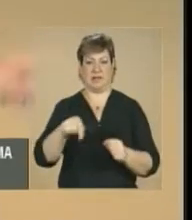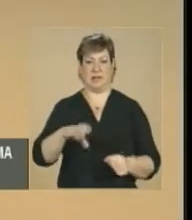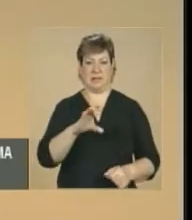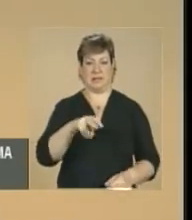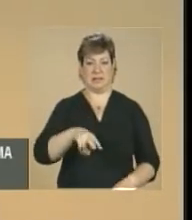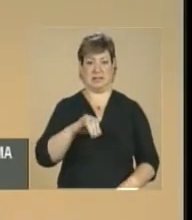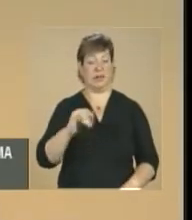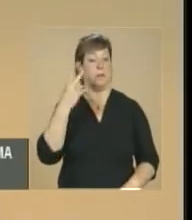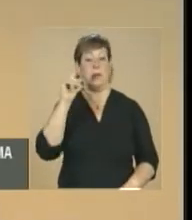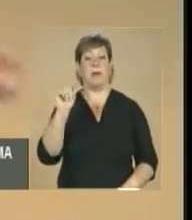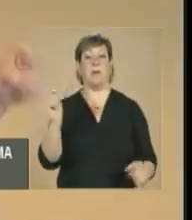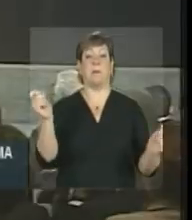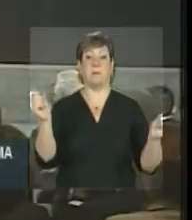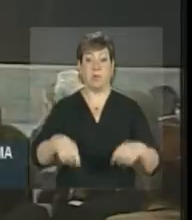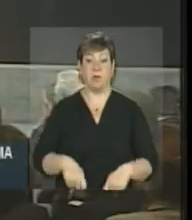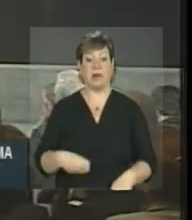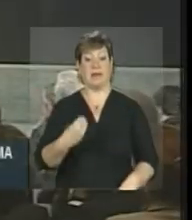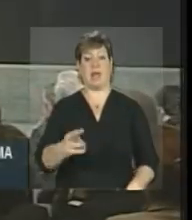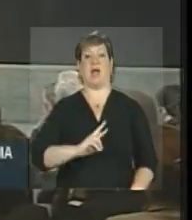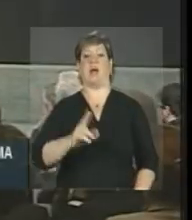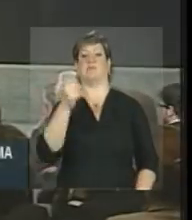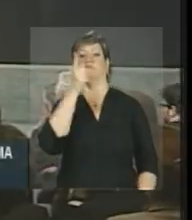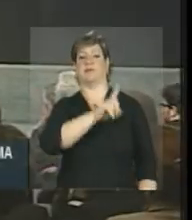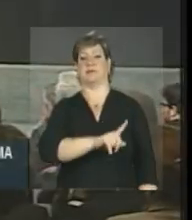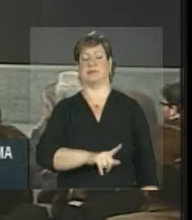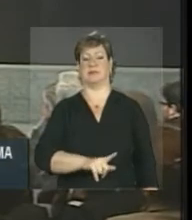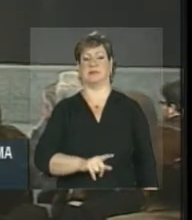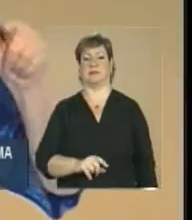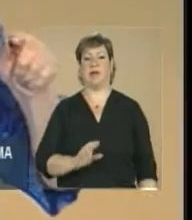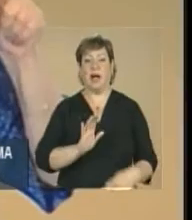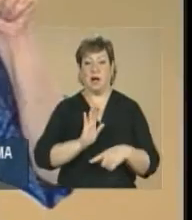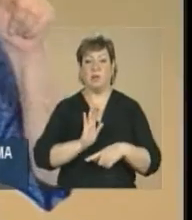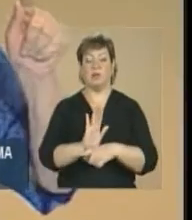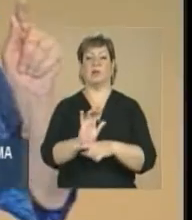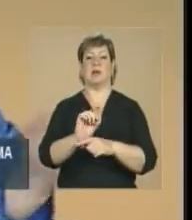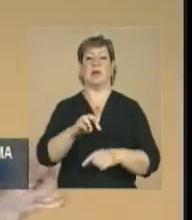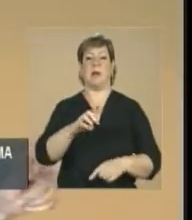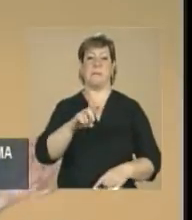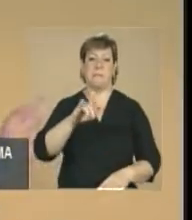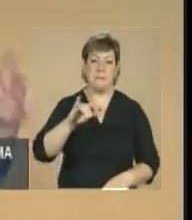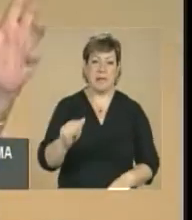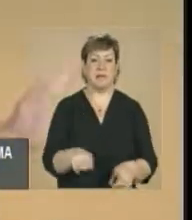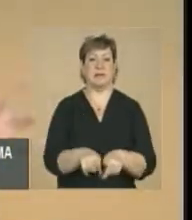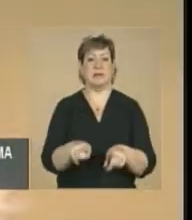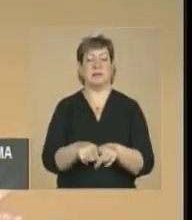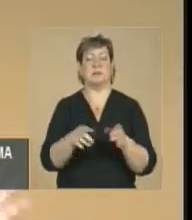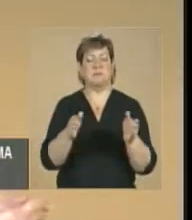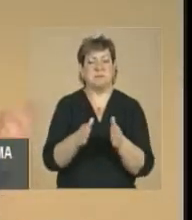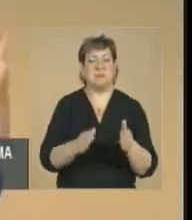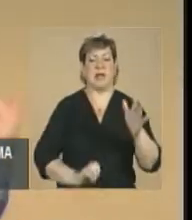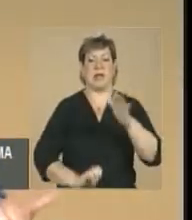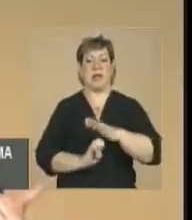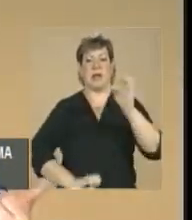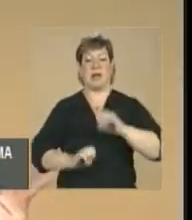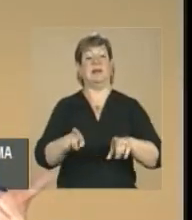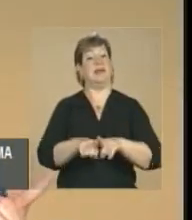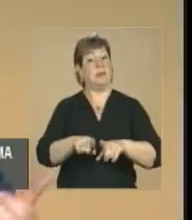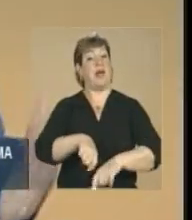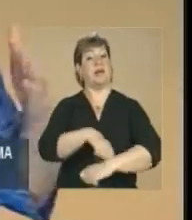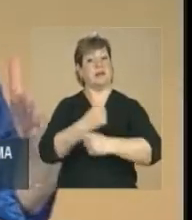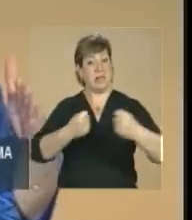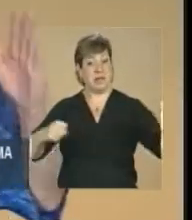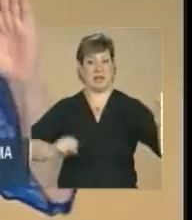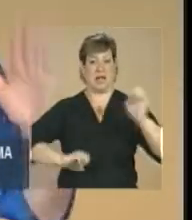CNI para poder dar resultado, para poder beneficiar as médias e as pequenas empresas, e as grandes também do nosso